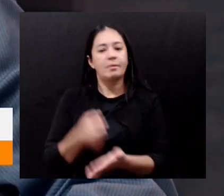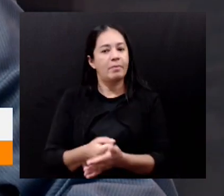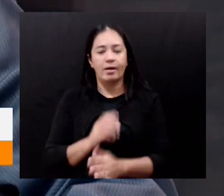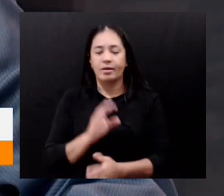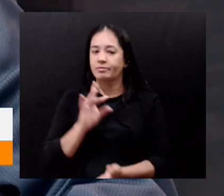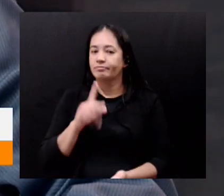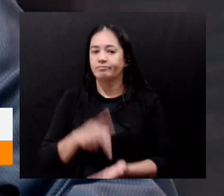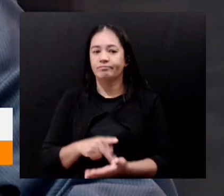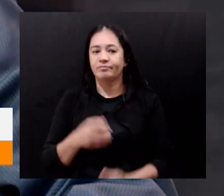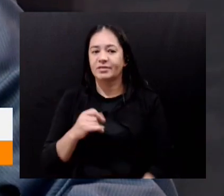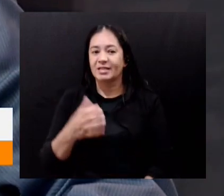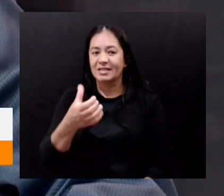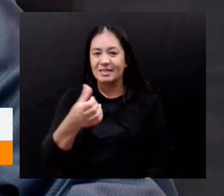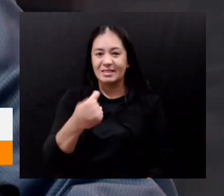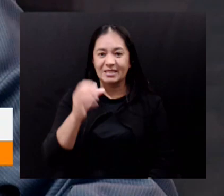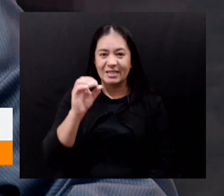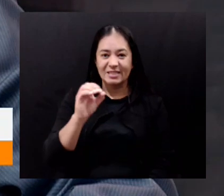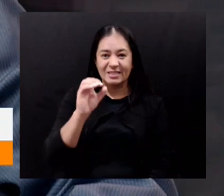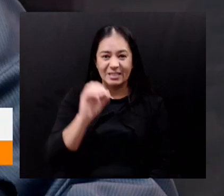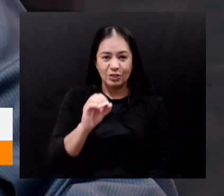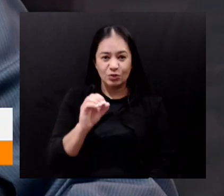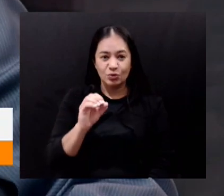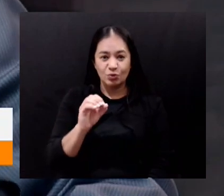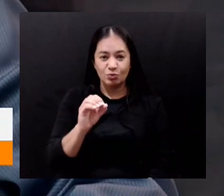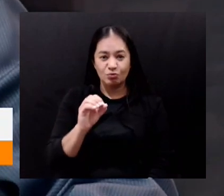cada requerente, adulto ou menor.